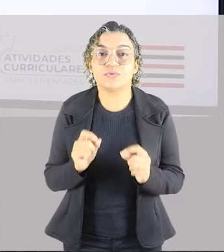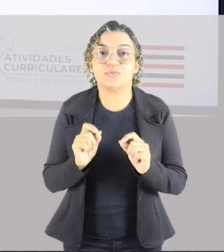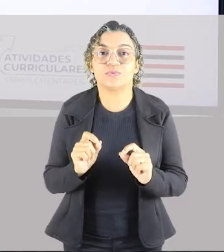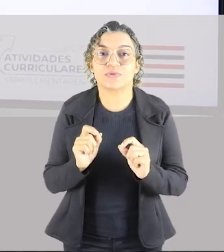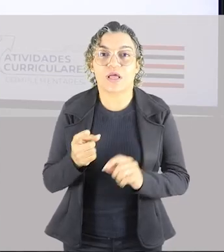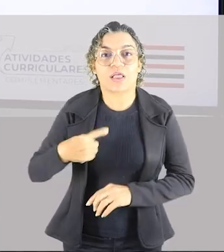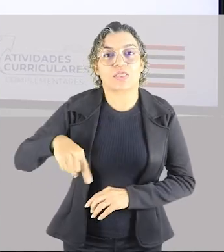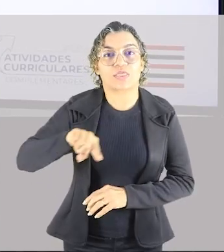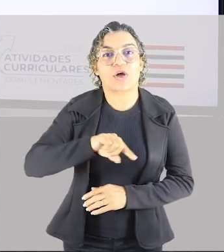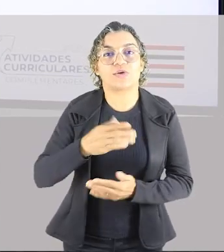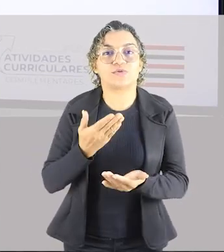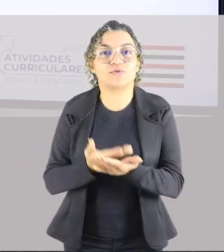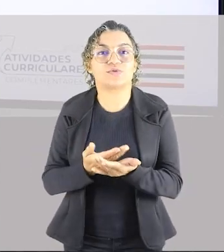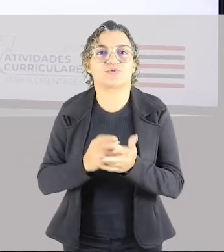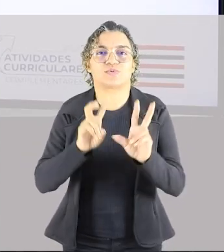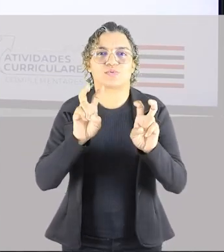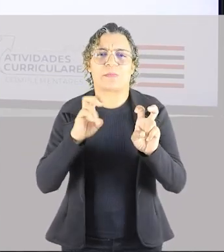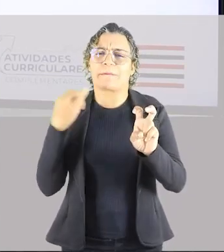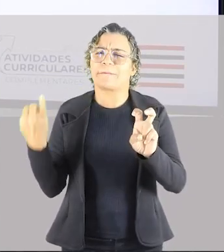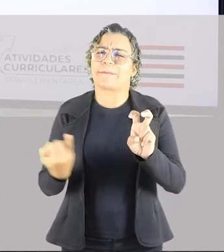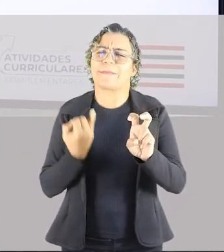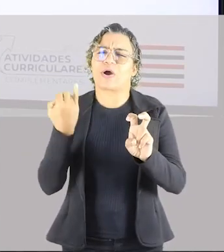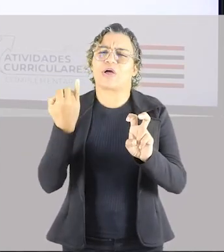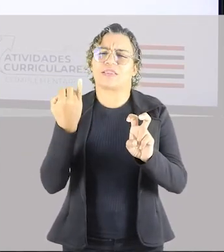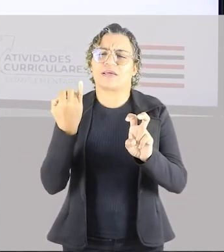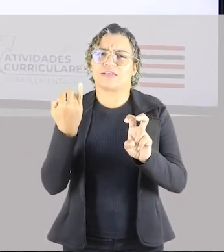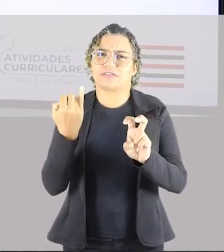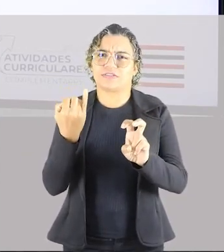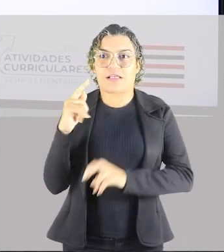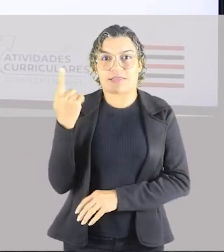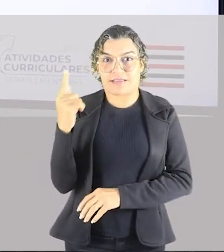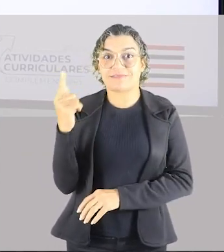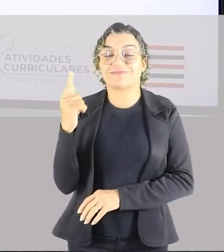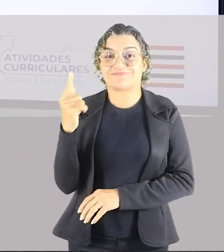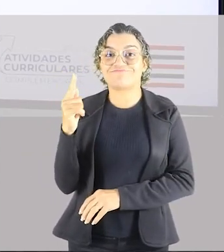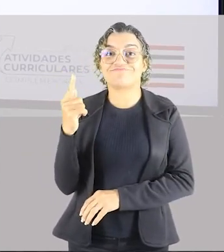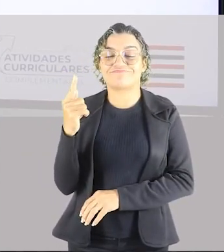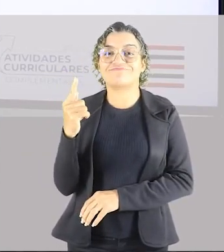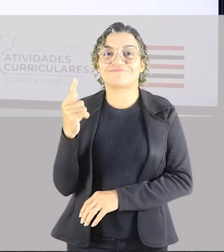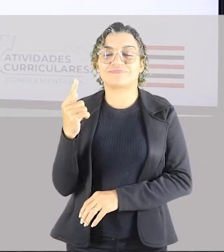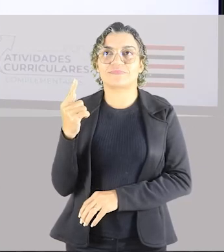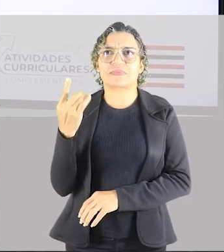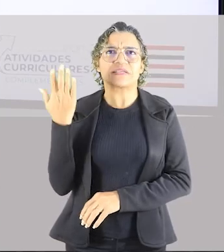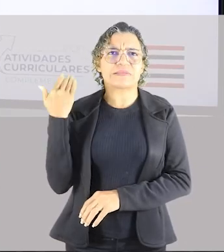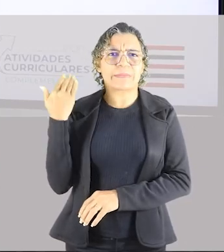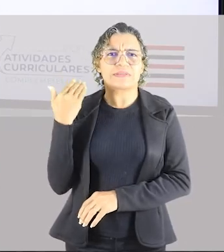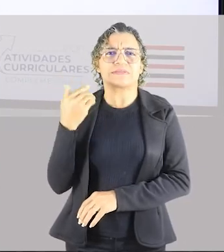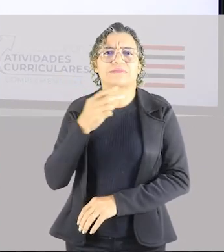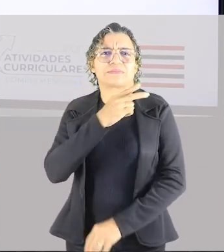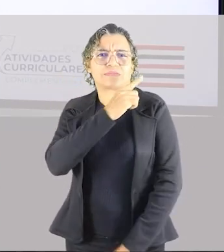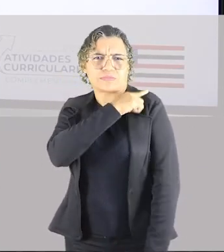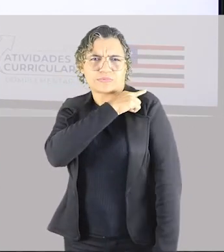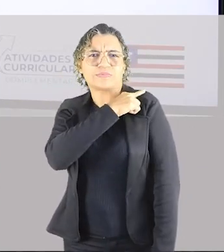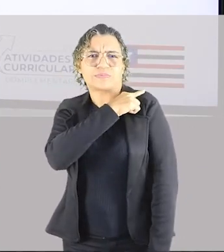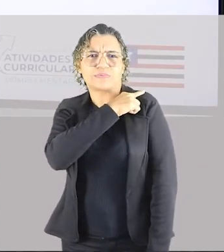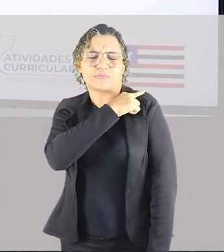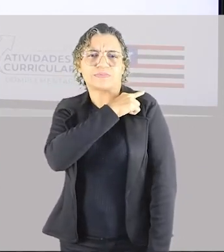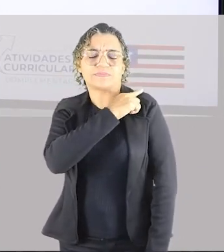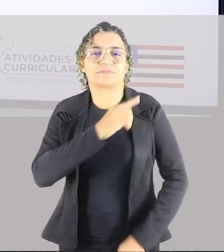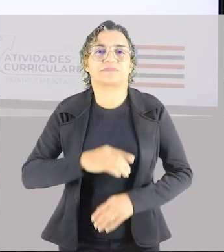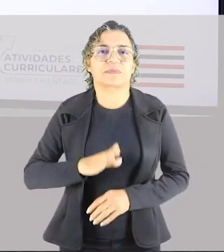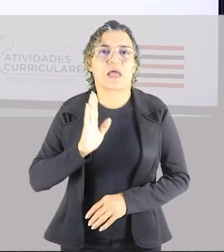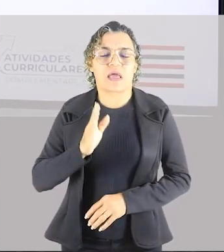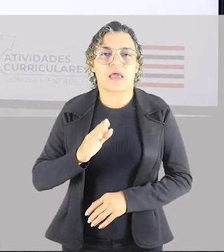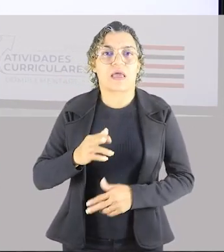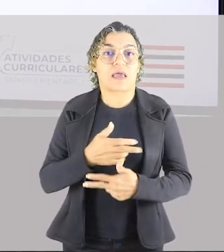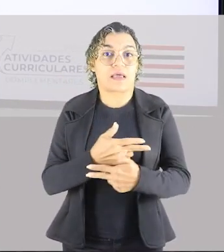nós vamos falar sobre uma temática fundamental envolvendo a geografia que trabalhamos no primeiro ano, na primeira série do ensino médio, que